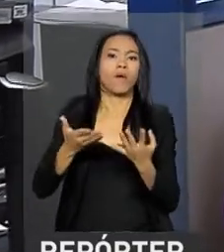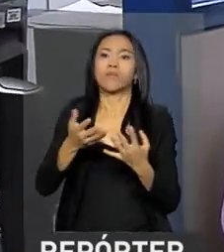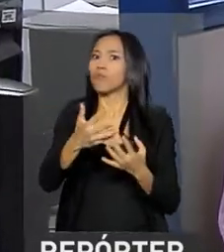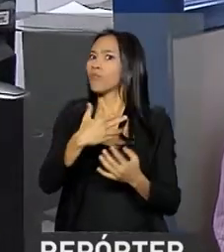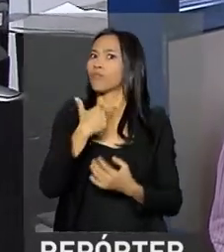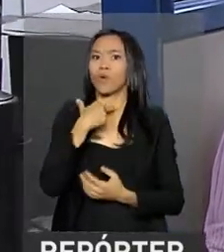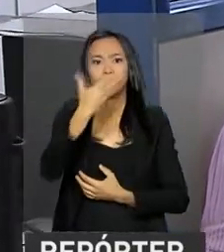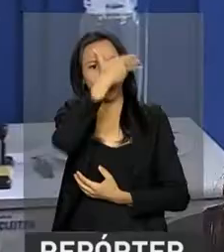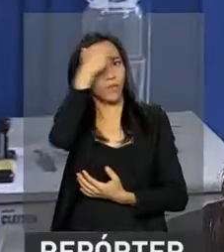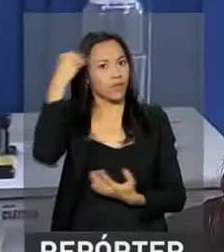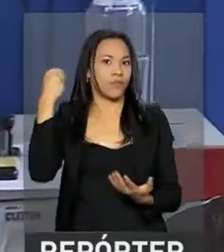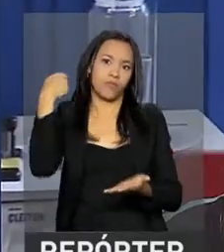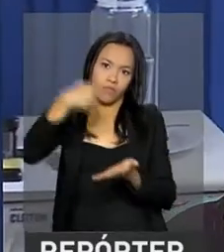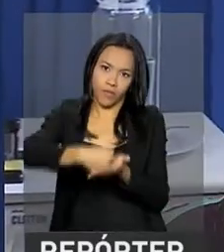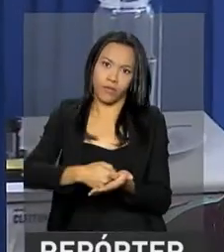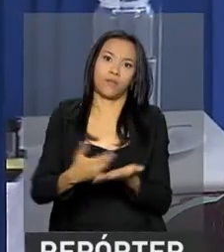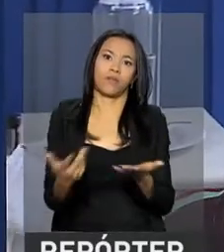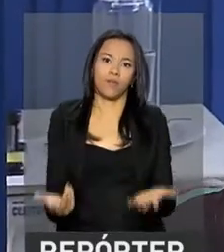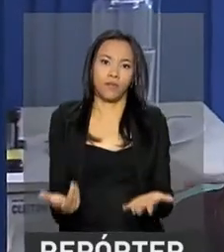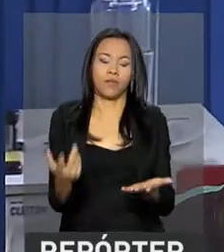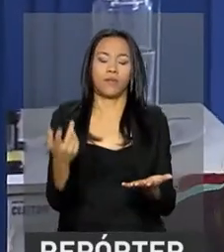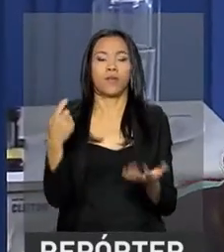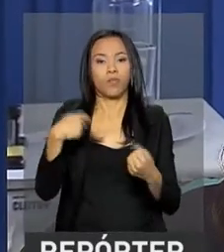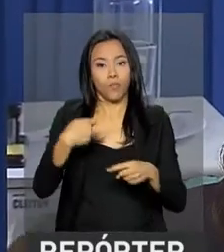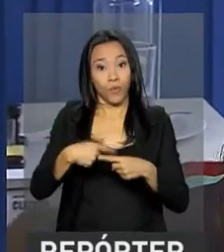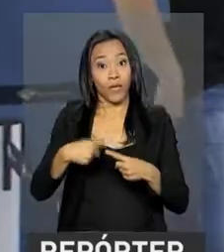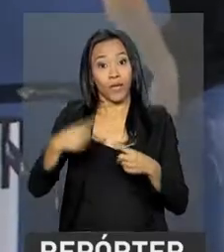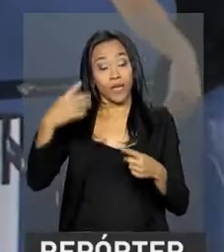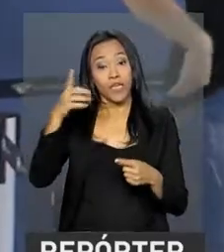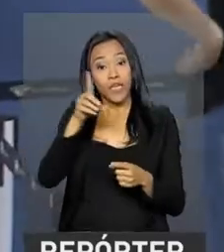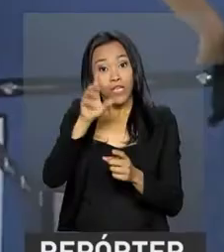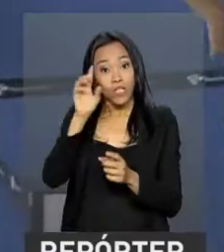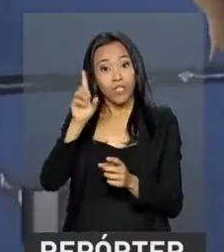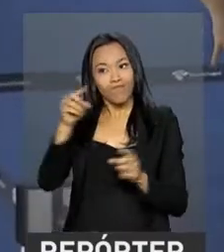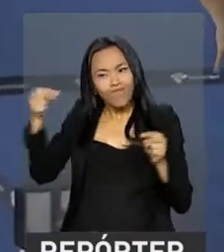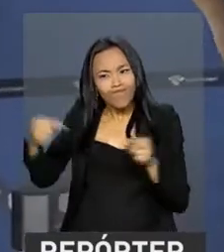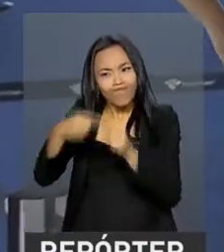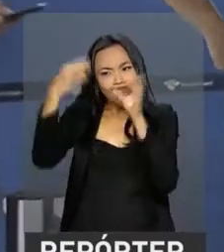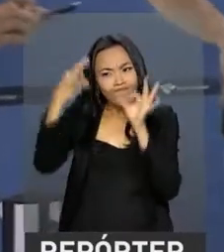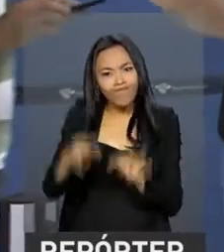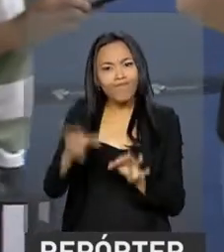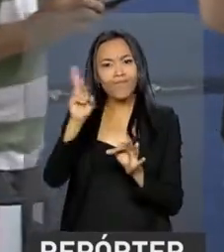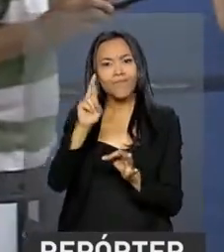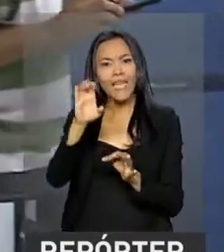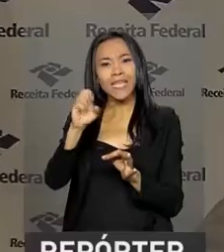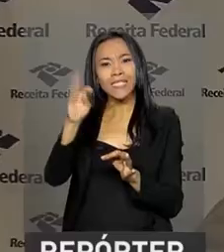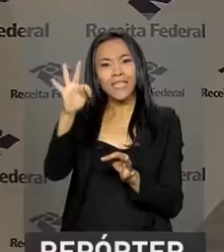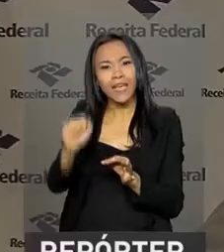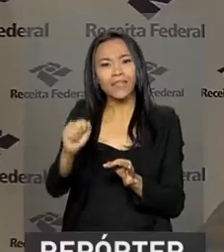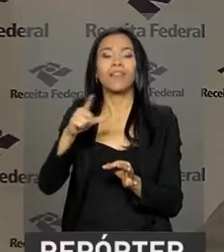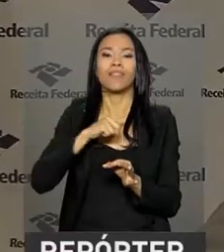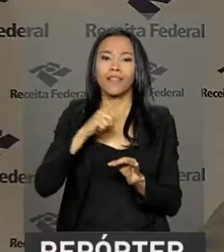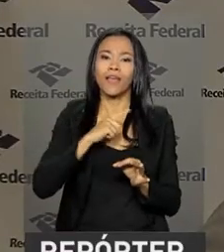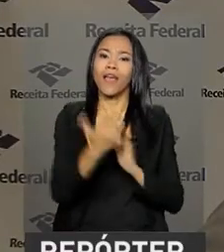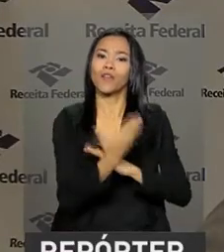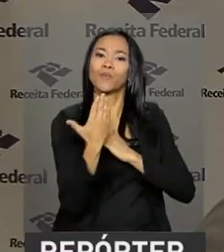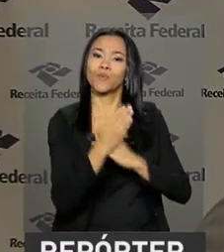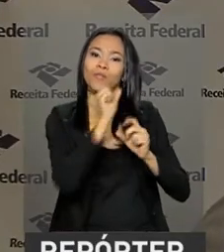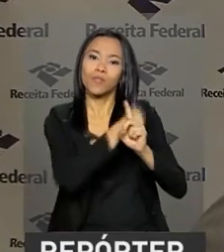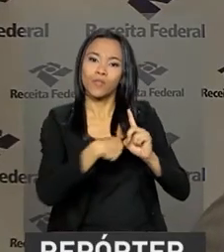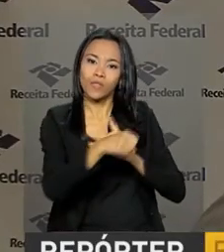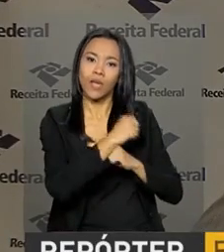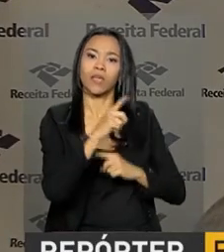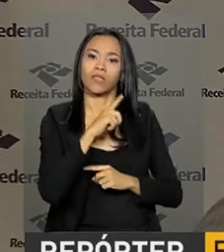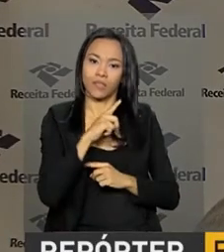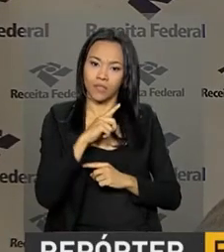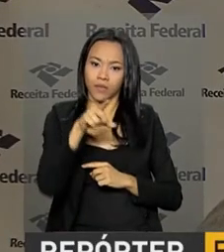pagar a fatura do mês ficando em dia com a receita ele mantém o direito a benefícios sociais essa regularização reflete também